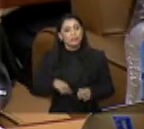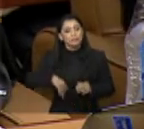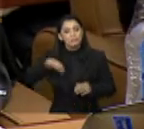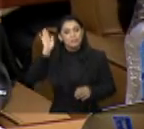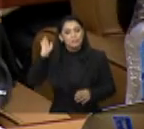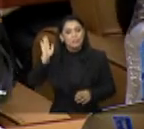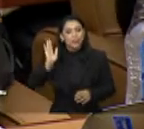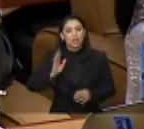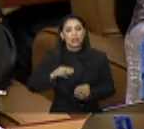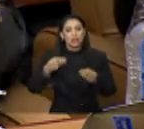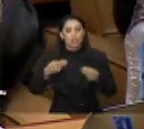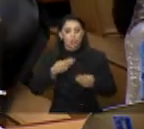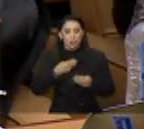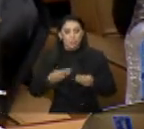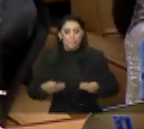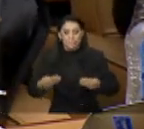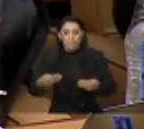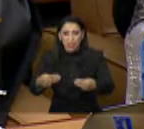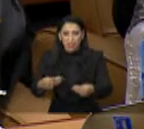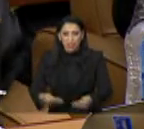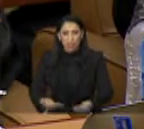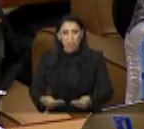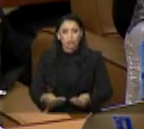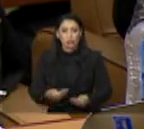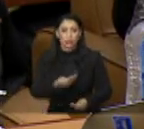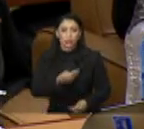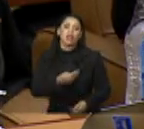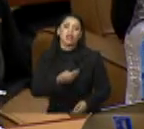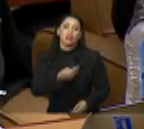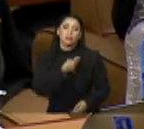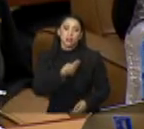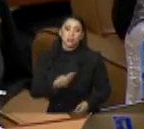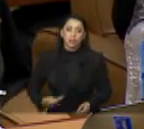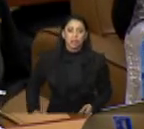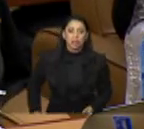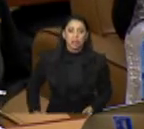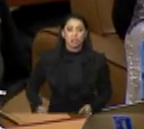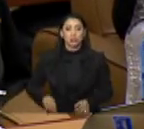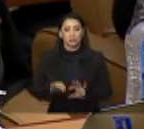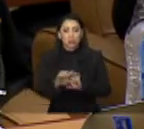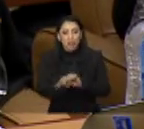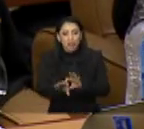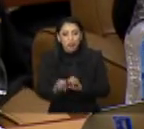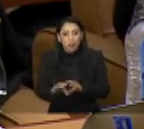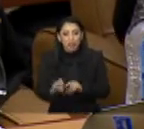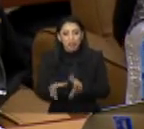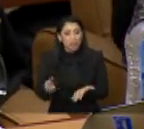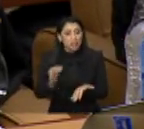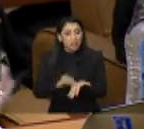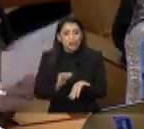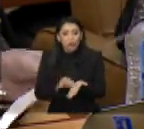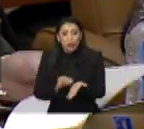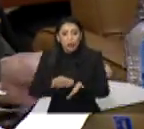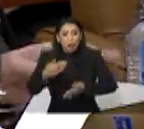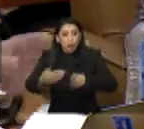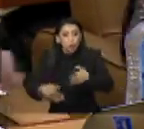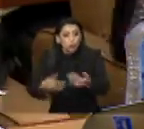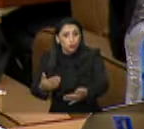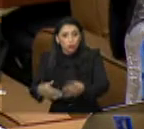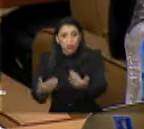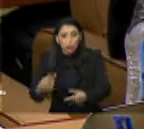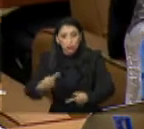de ministros da educação numa escancarada falta de continuidade dessas políticas públicas